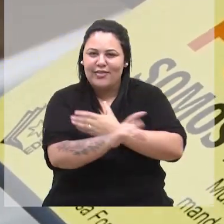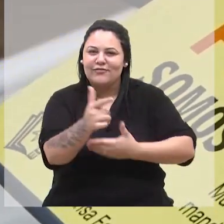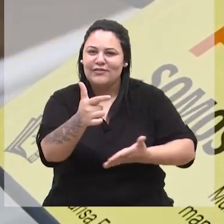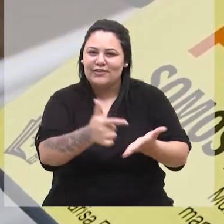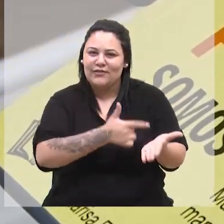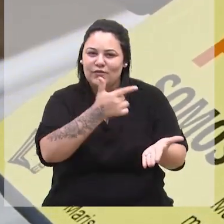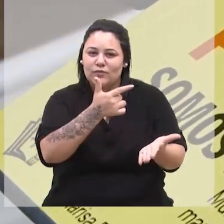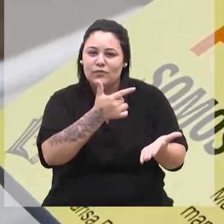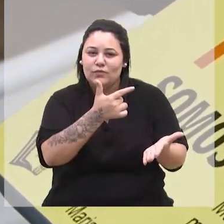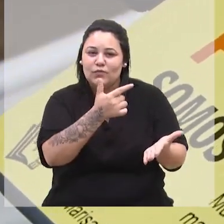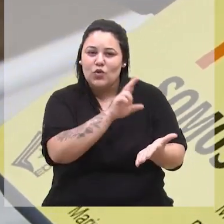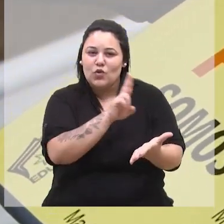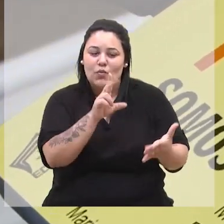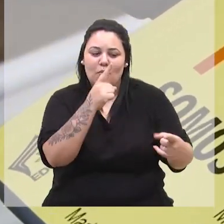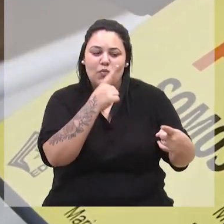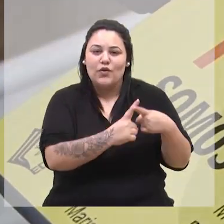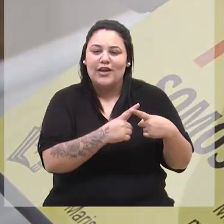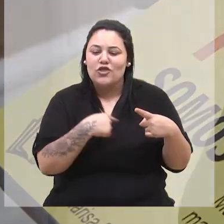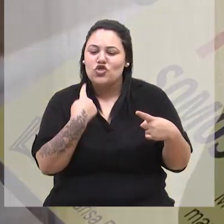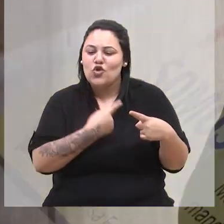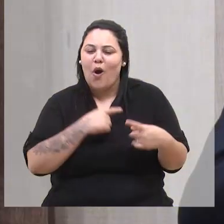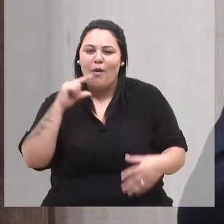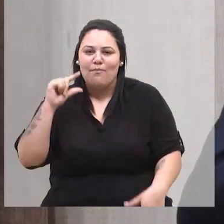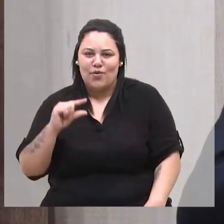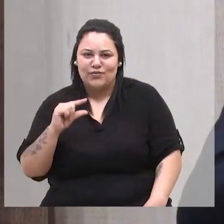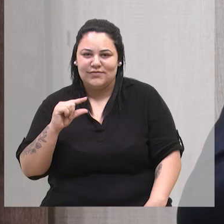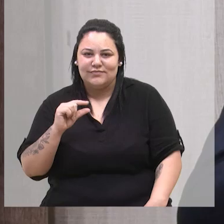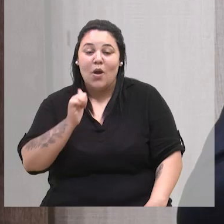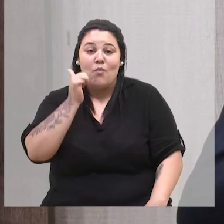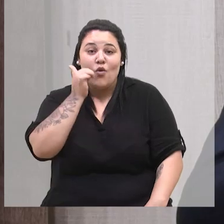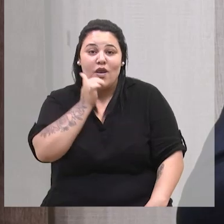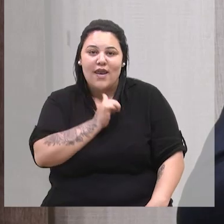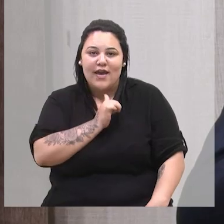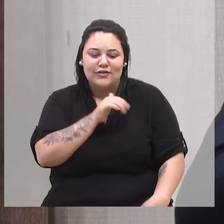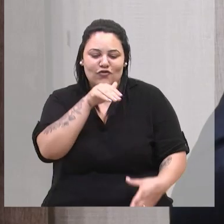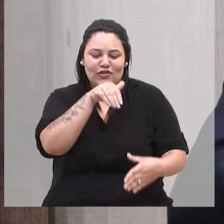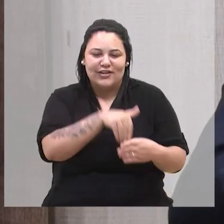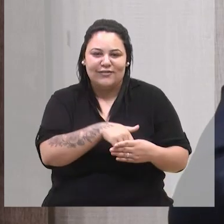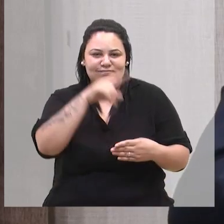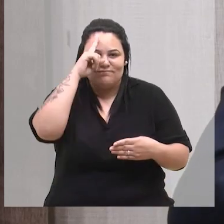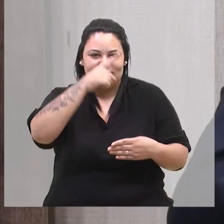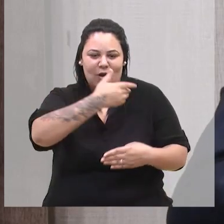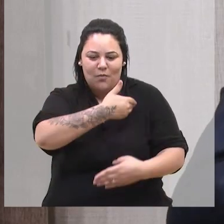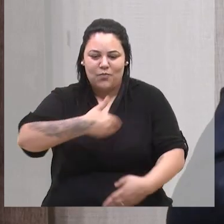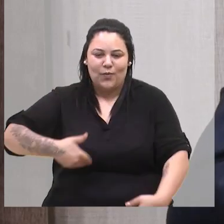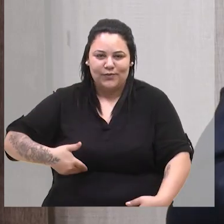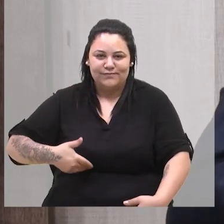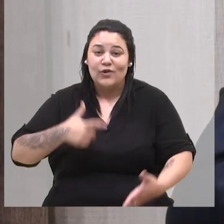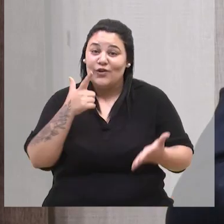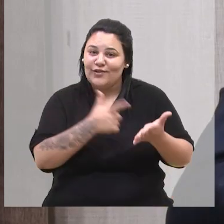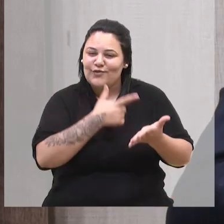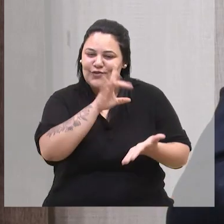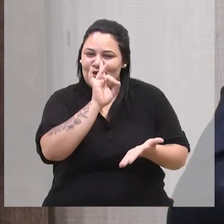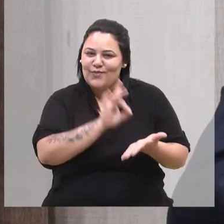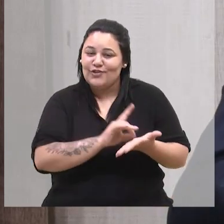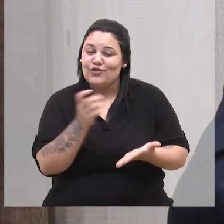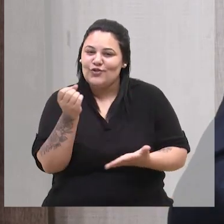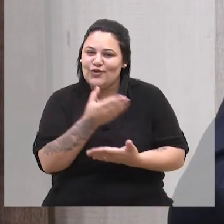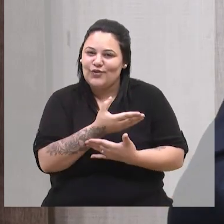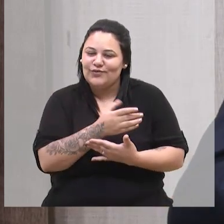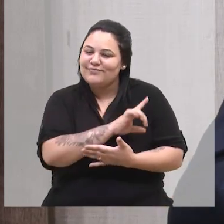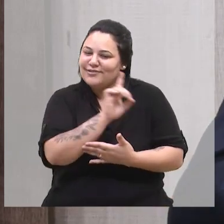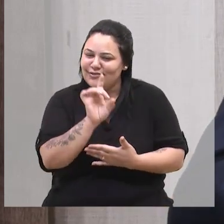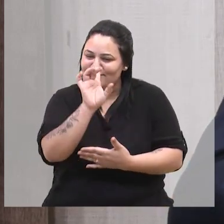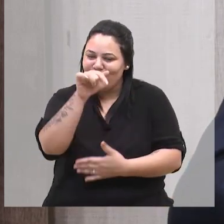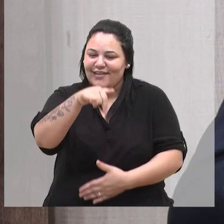somos poucas mulheres eleitas a mandatos públicos, obra recentemente lançada, não só em